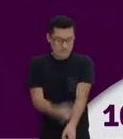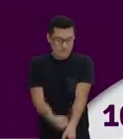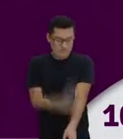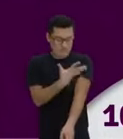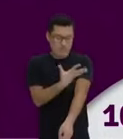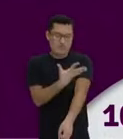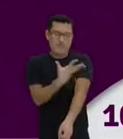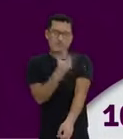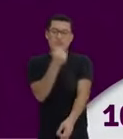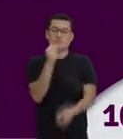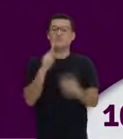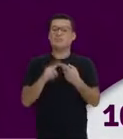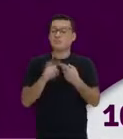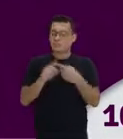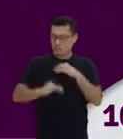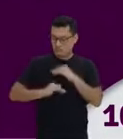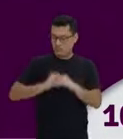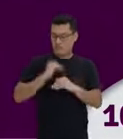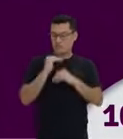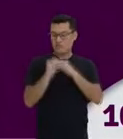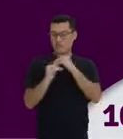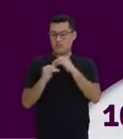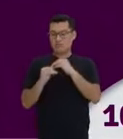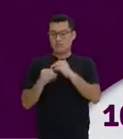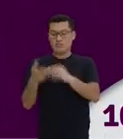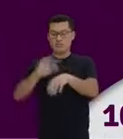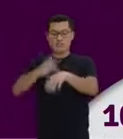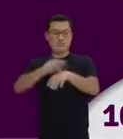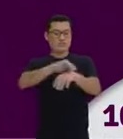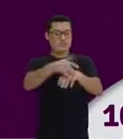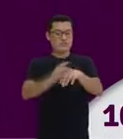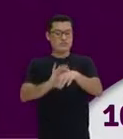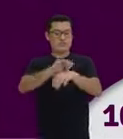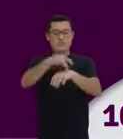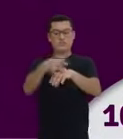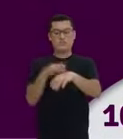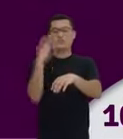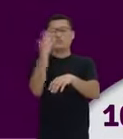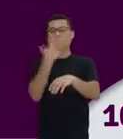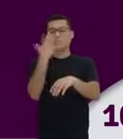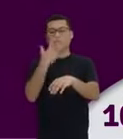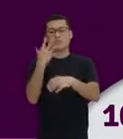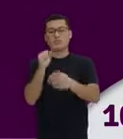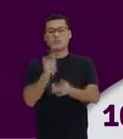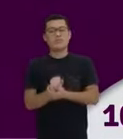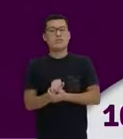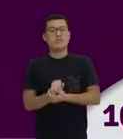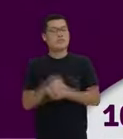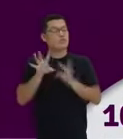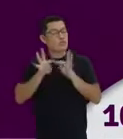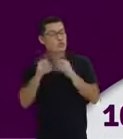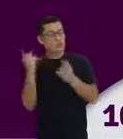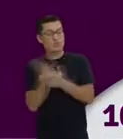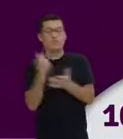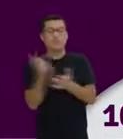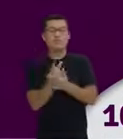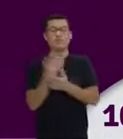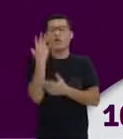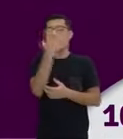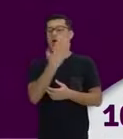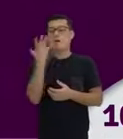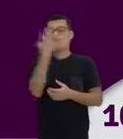também da habilidade de se movimentar através da dança e tudo isso era possível através da